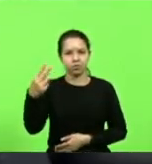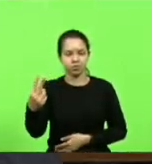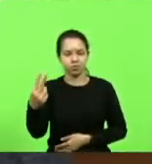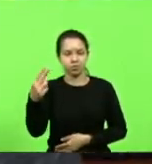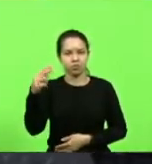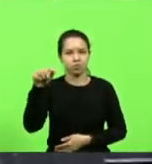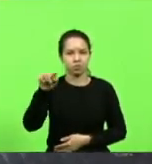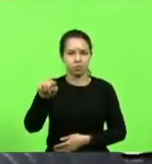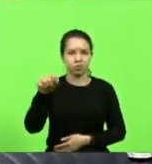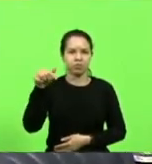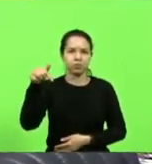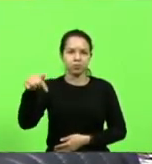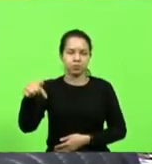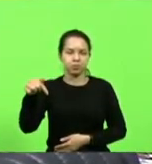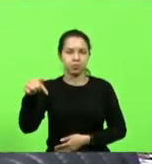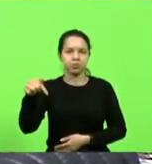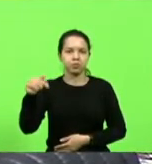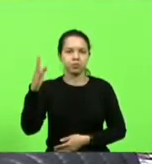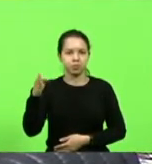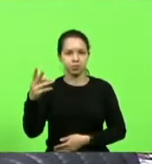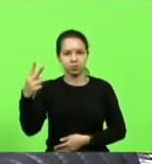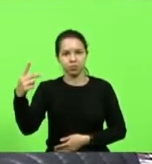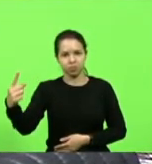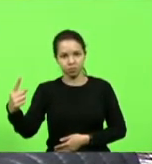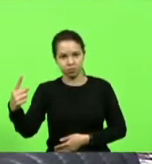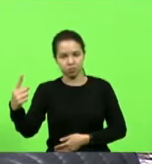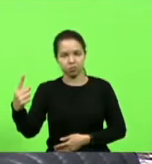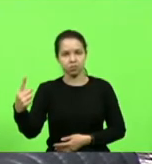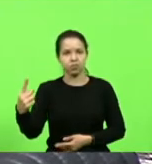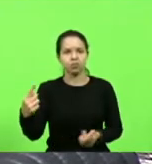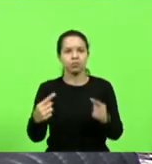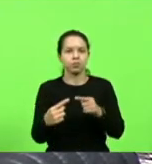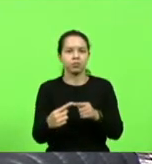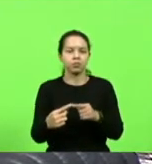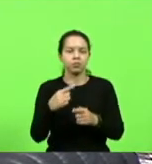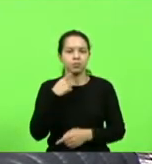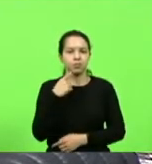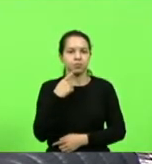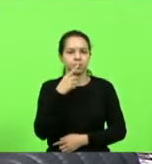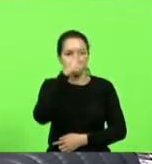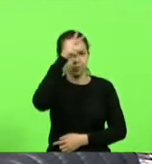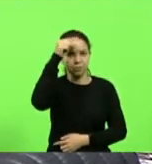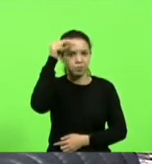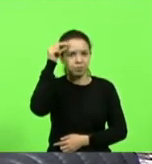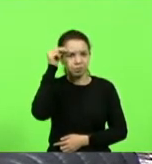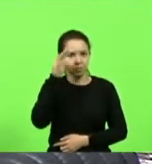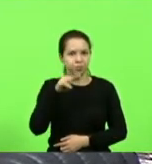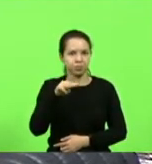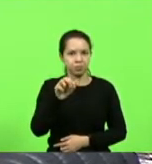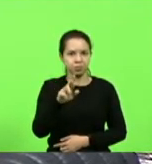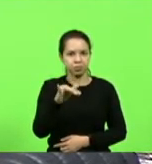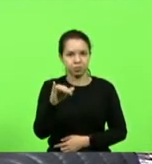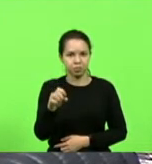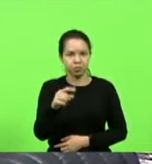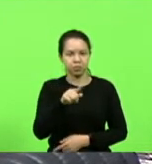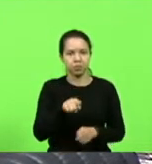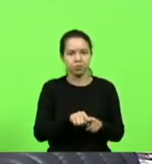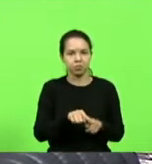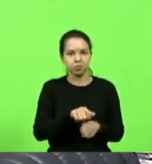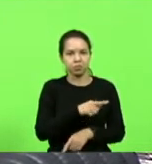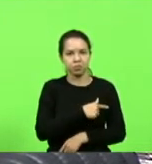372.7/2021, que é destinada ao prefeito Mário Delbrandi, ao governador do estado, pela realização da